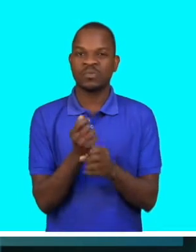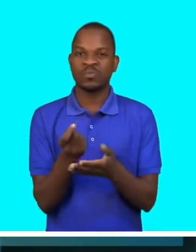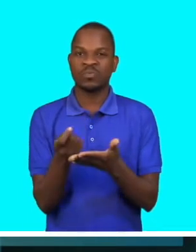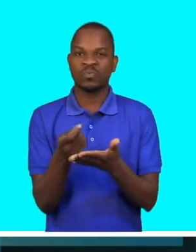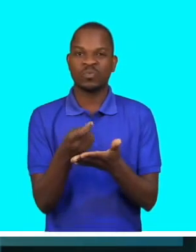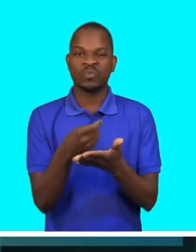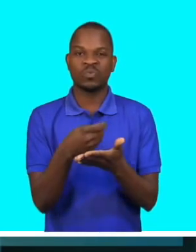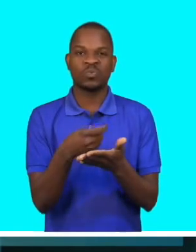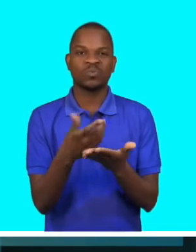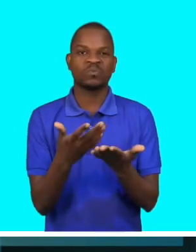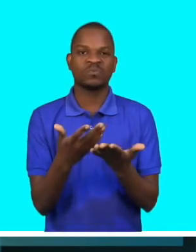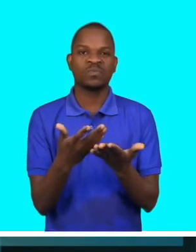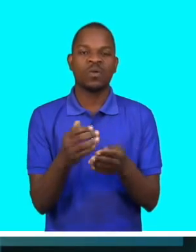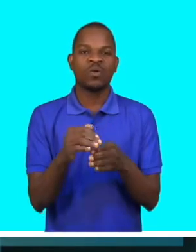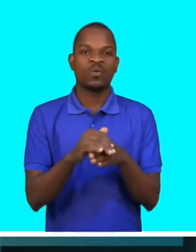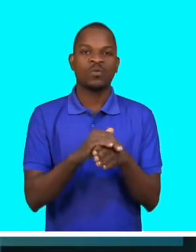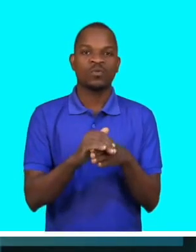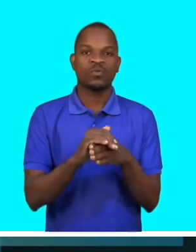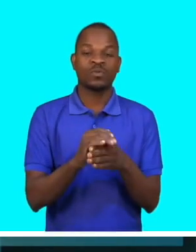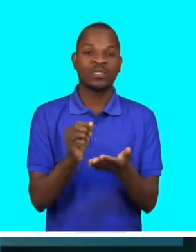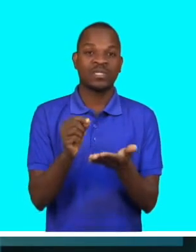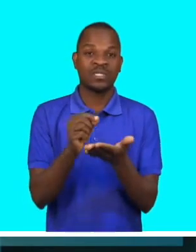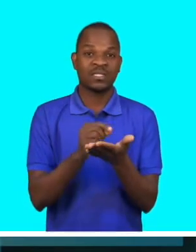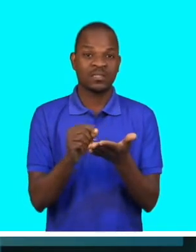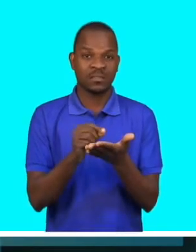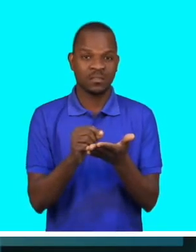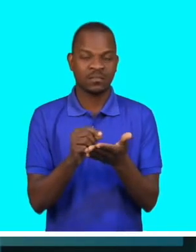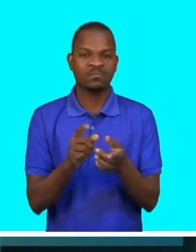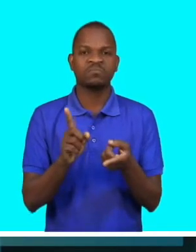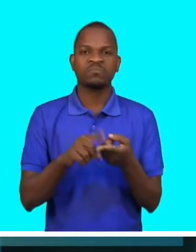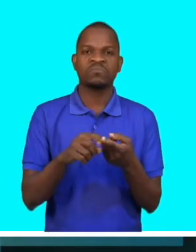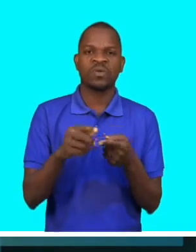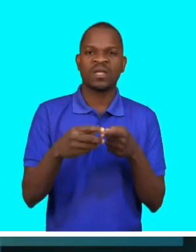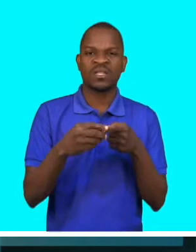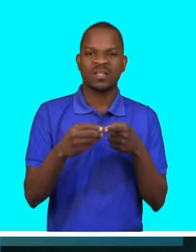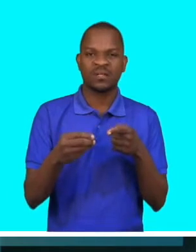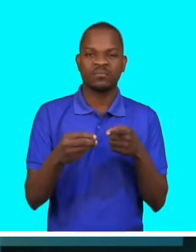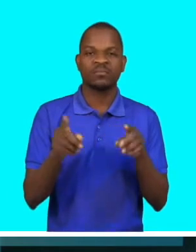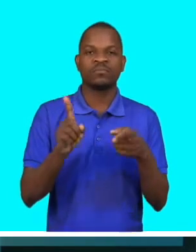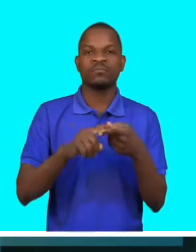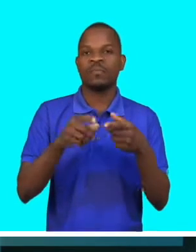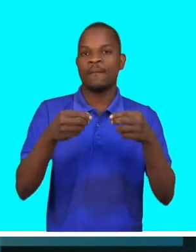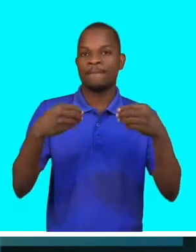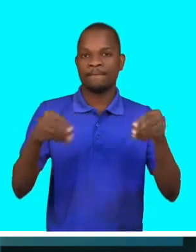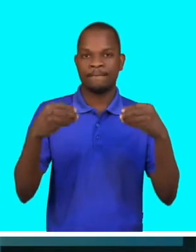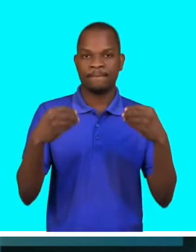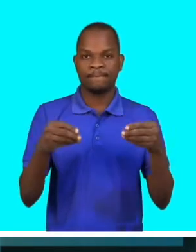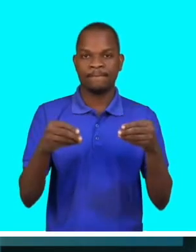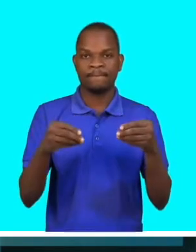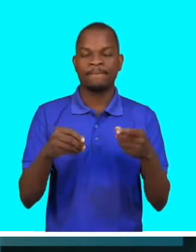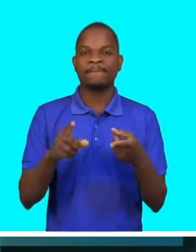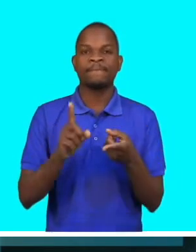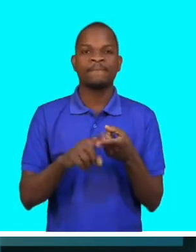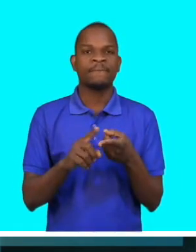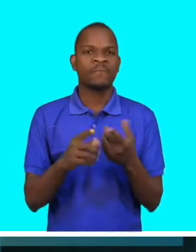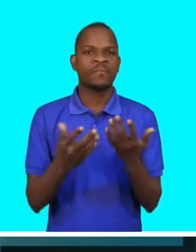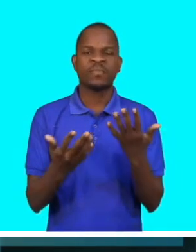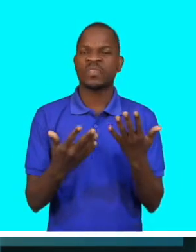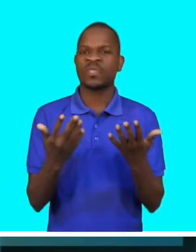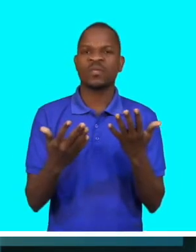é um trabalho feito a grafite, neste caso lápis, sobre papel. Sem muita,